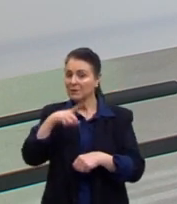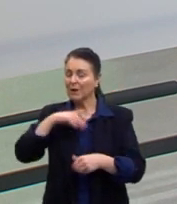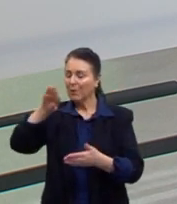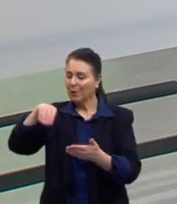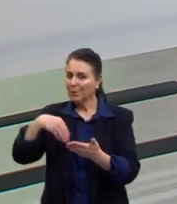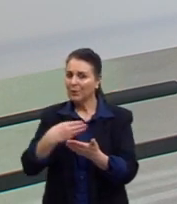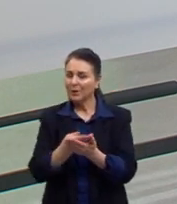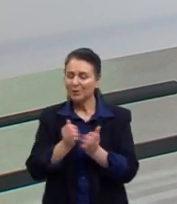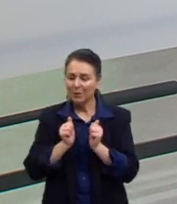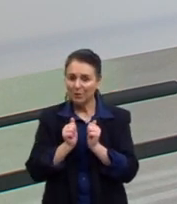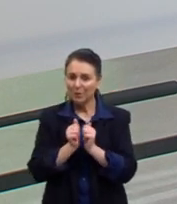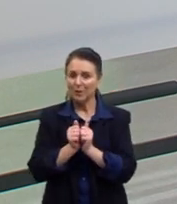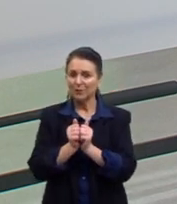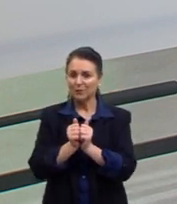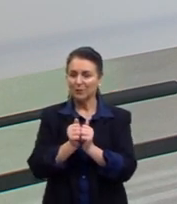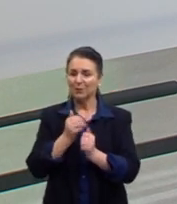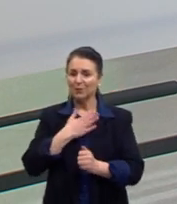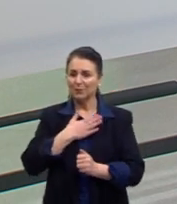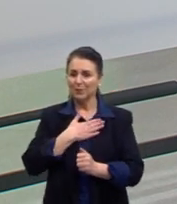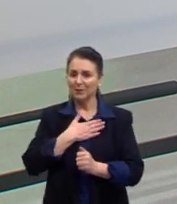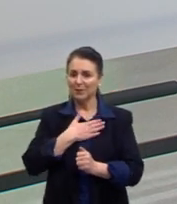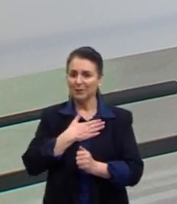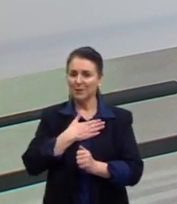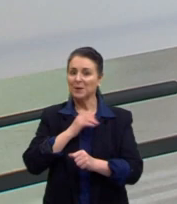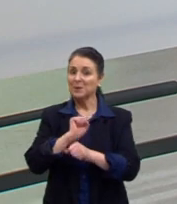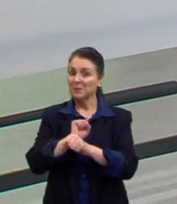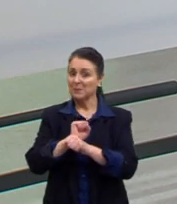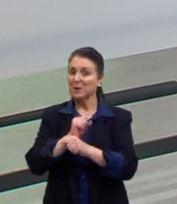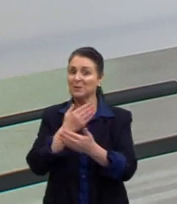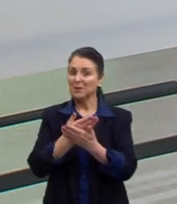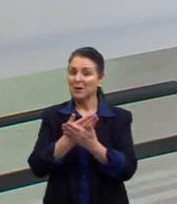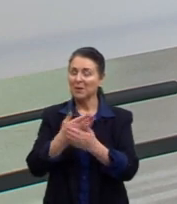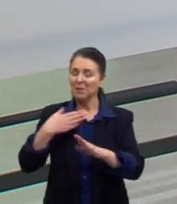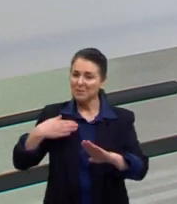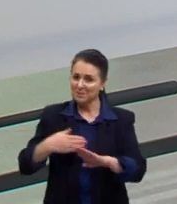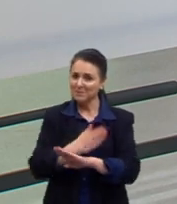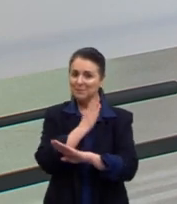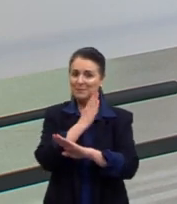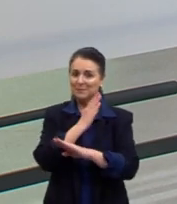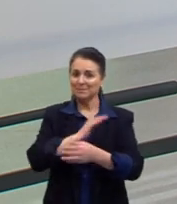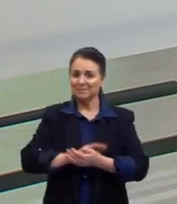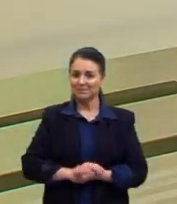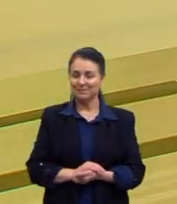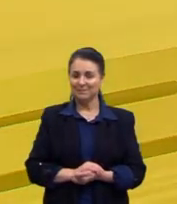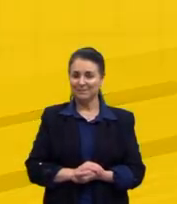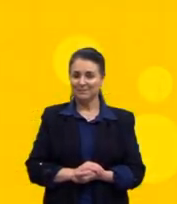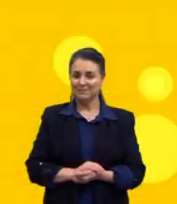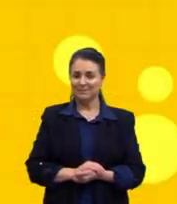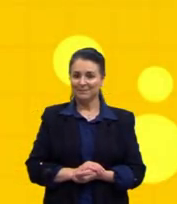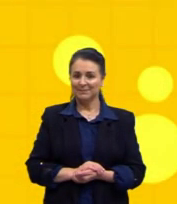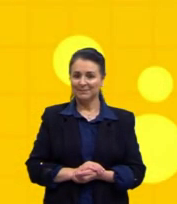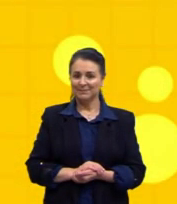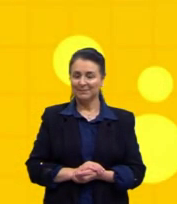de acompanhar isso comigo aguardo vocês lá e partiu passar